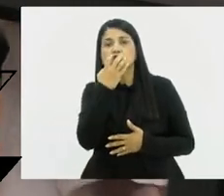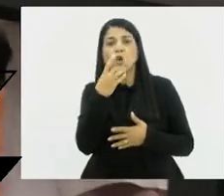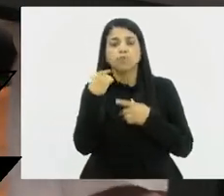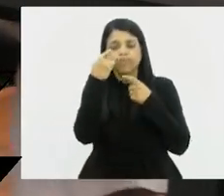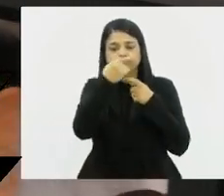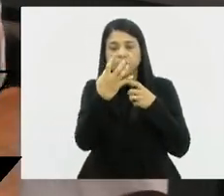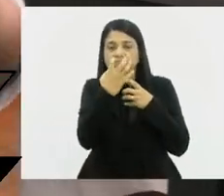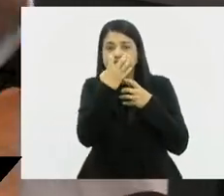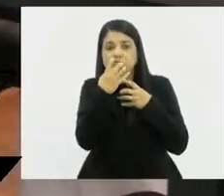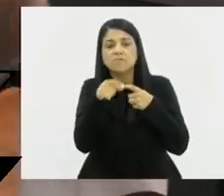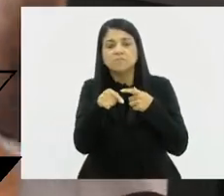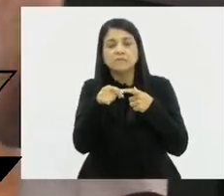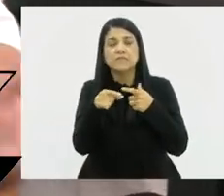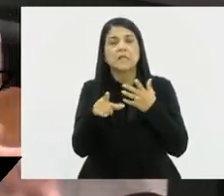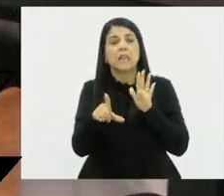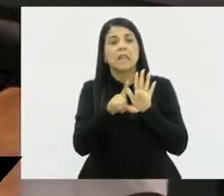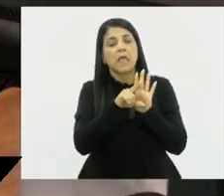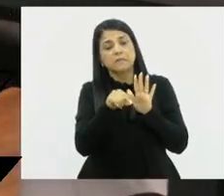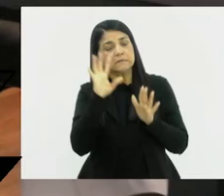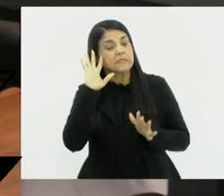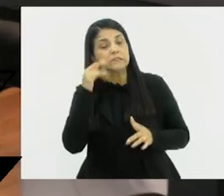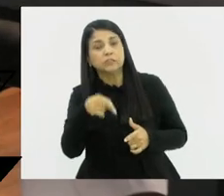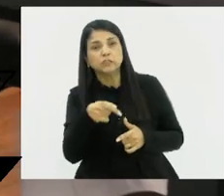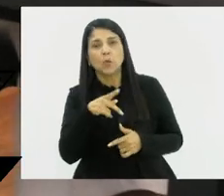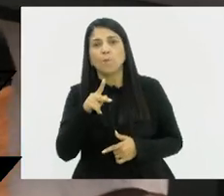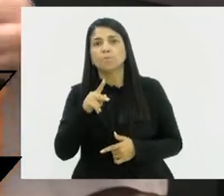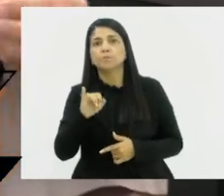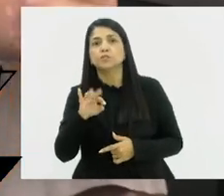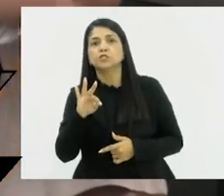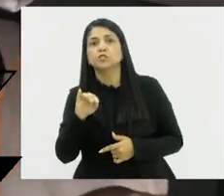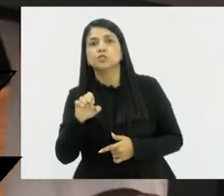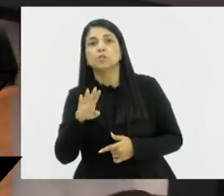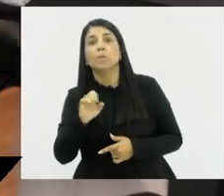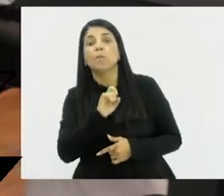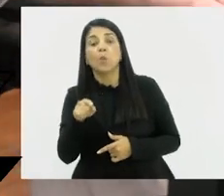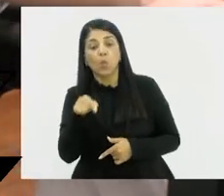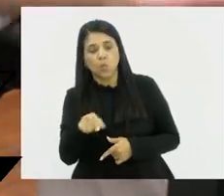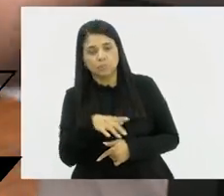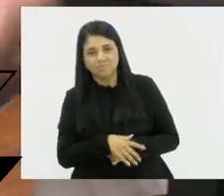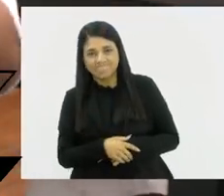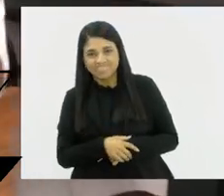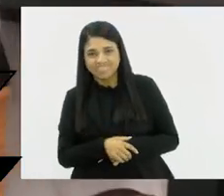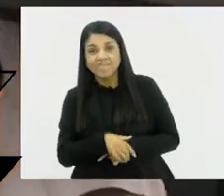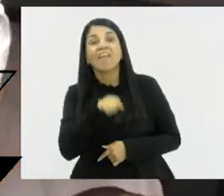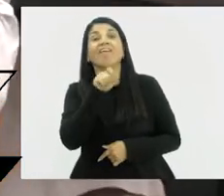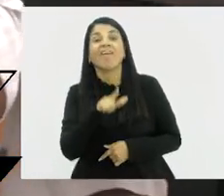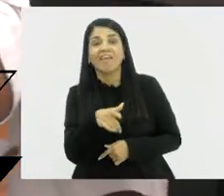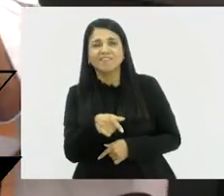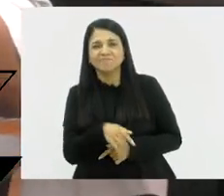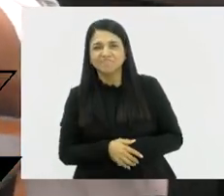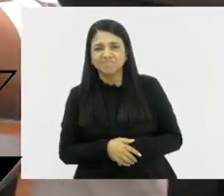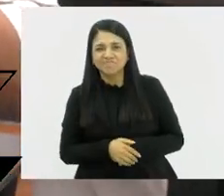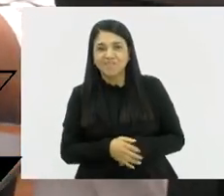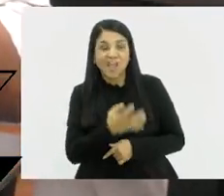vai decidir que aquele cachorro é um pitbull? Quem é que vai decidir que aquele cachorro é um